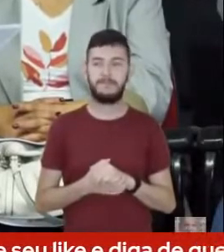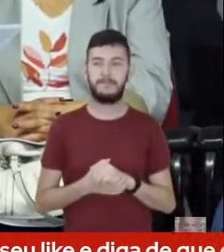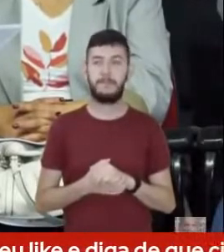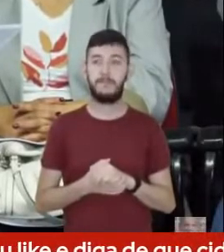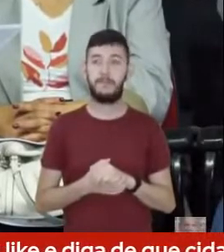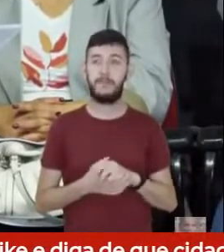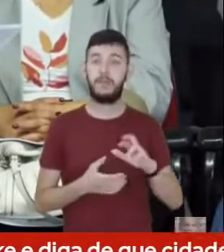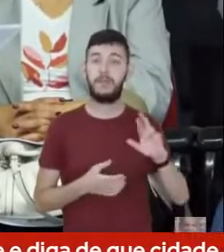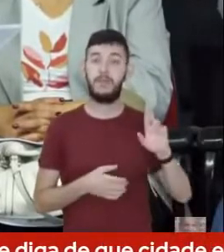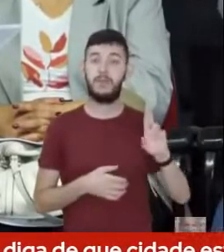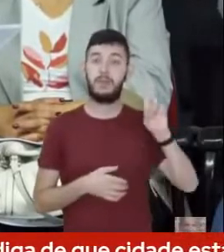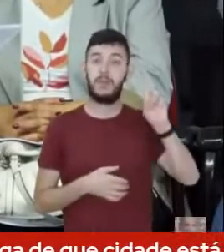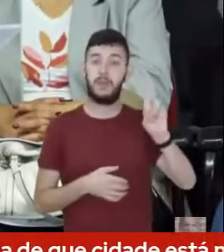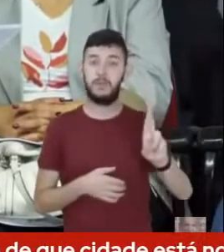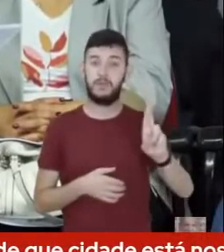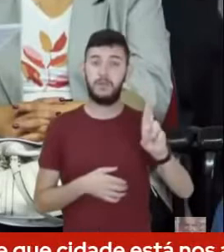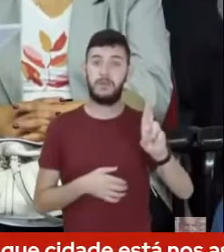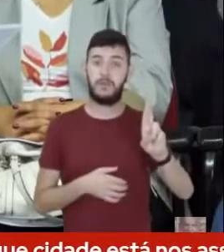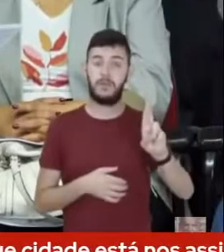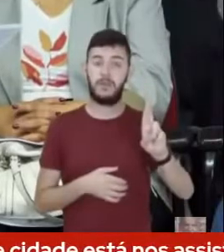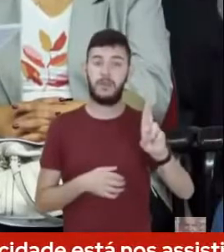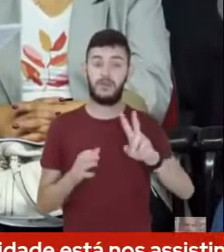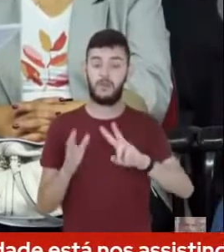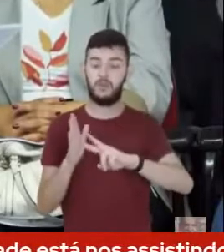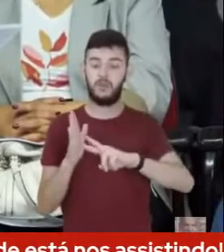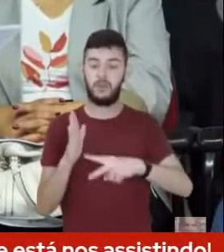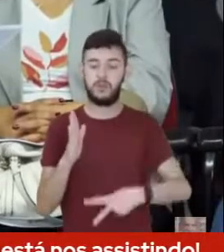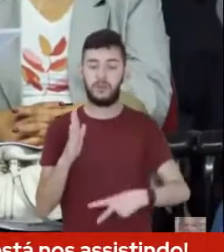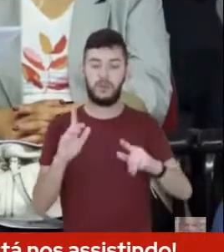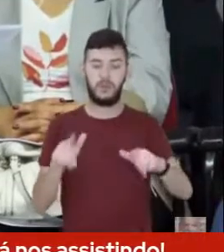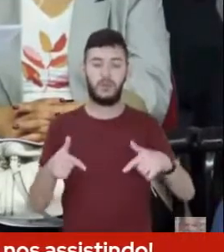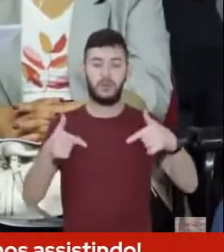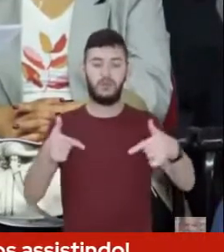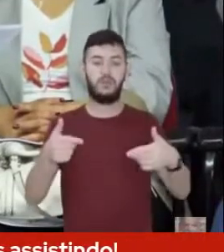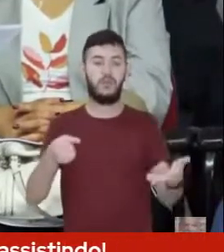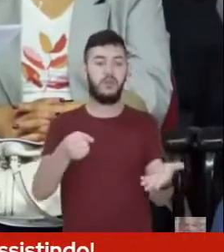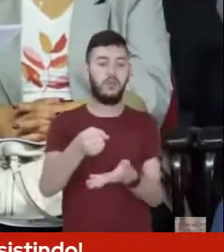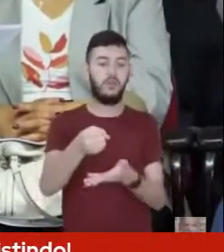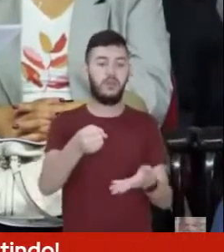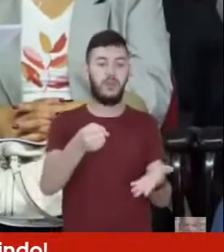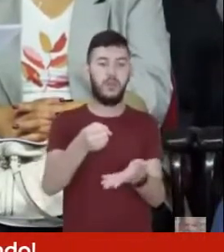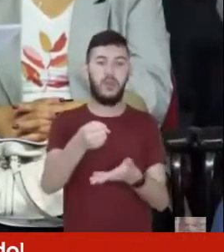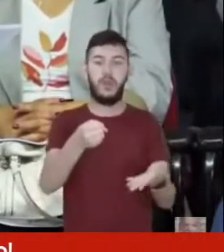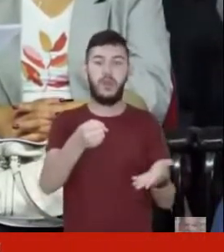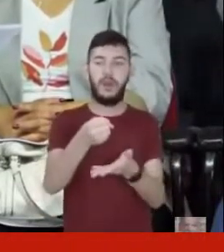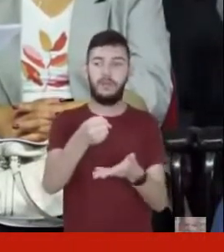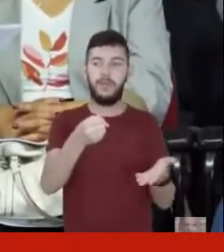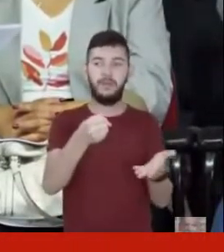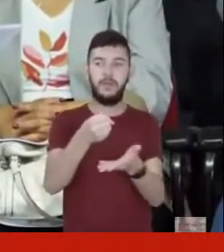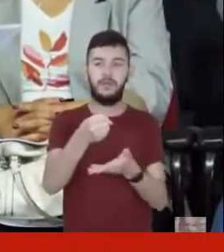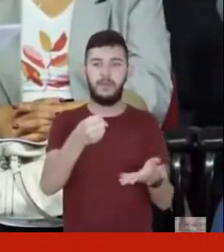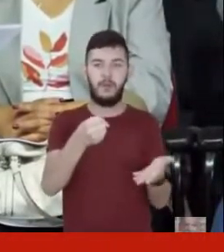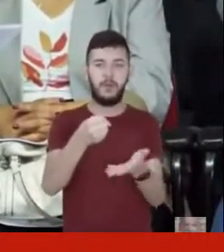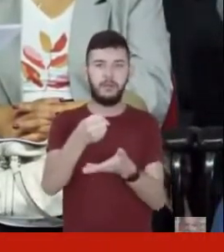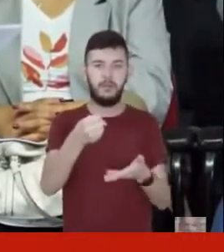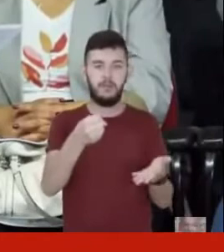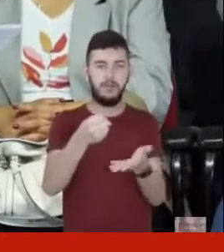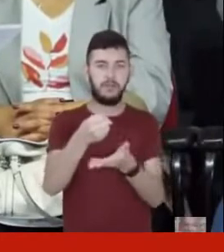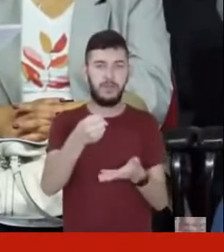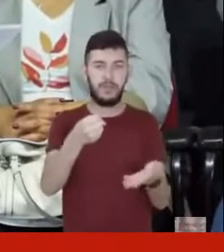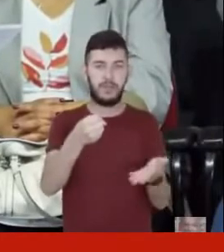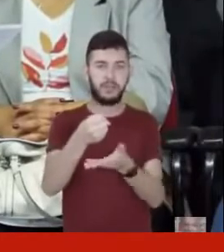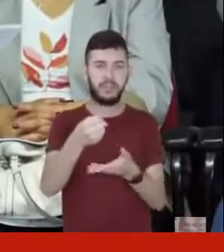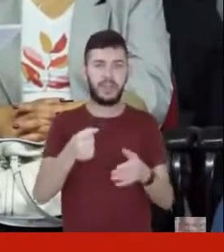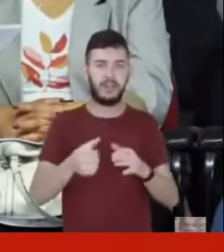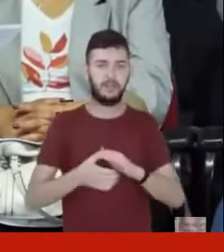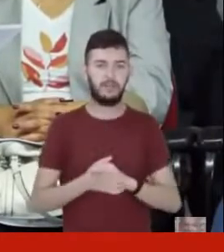CUT, dos sindicatos de base e dos seus principais ramos, para uma fala de 3 minutos cada. Então eu queria chamar aqui o